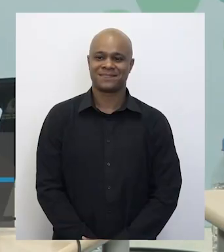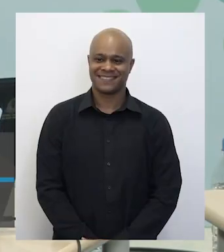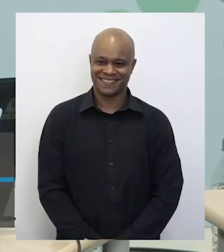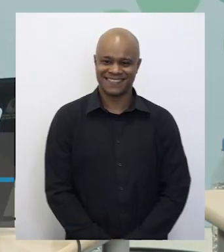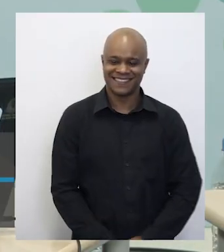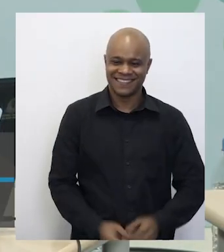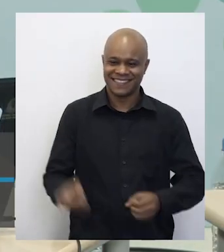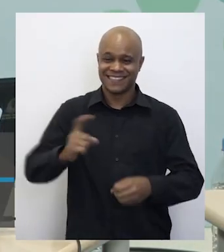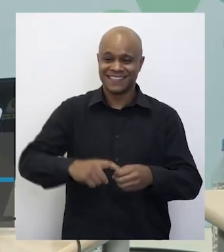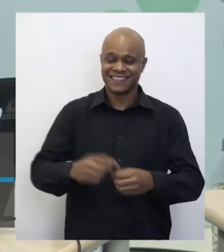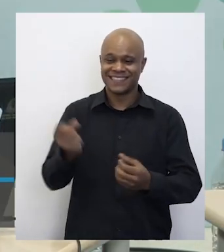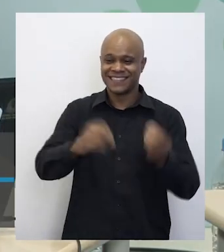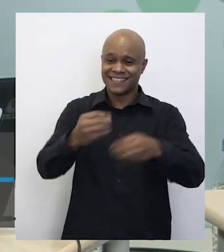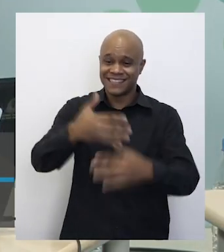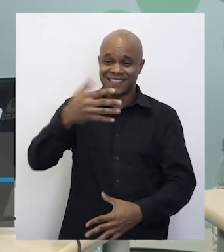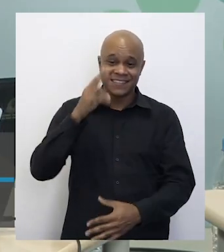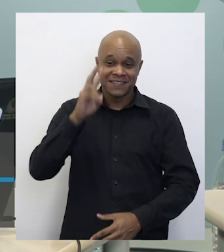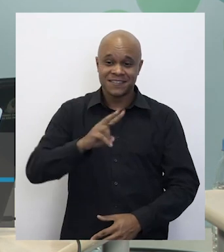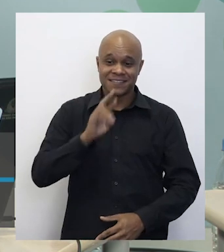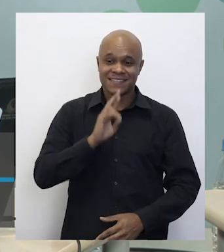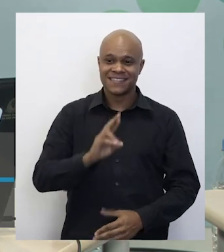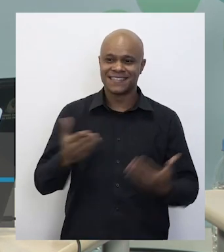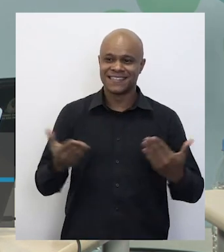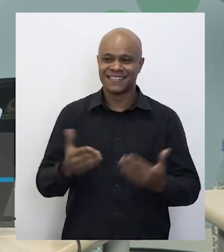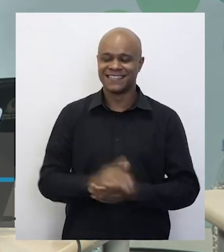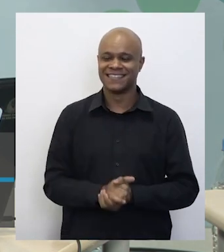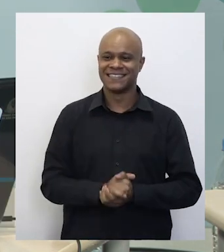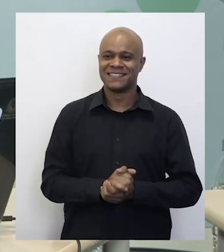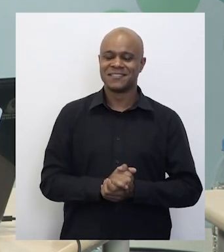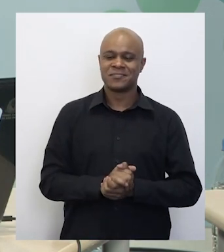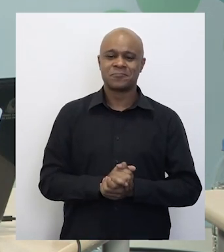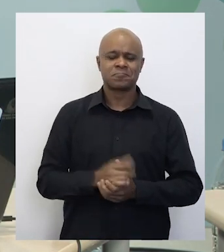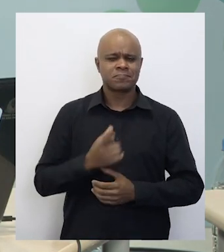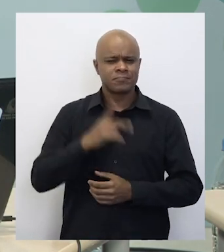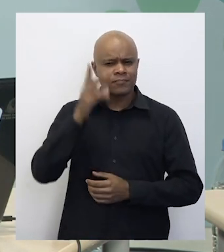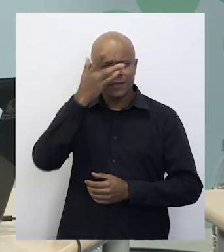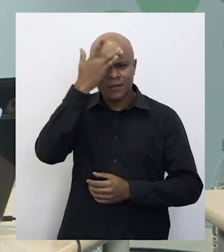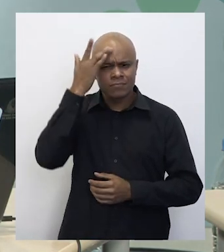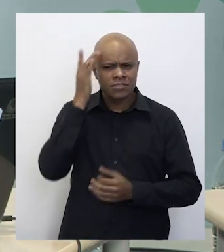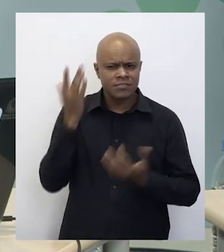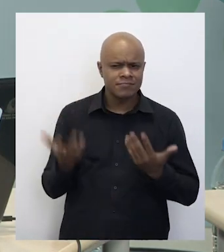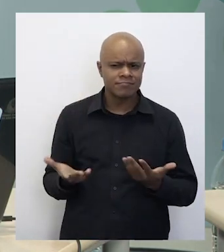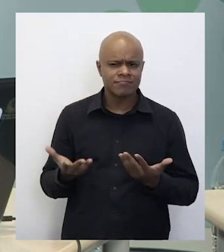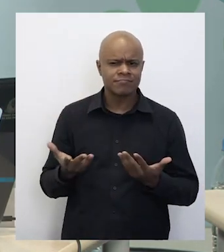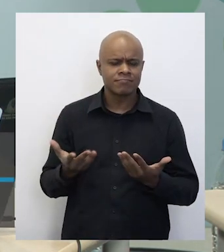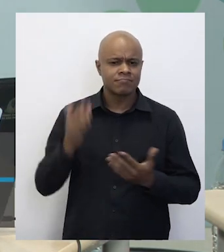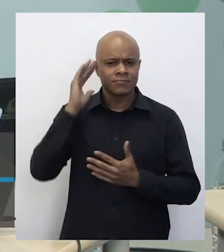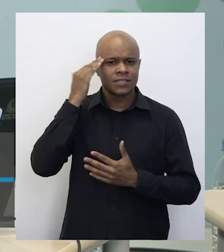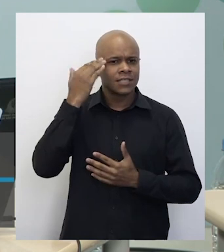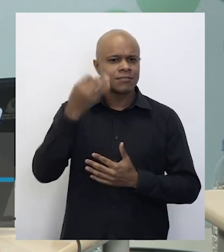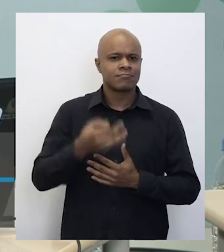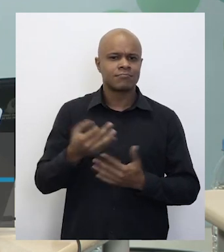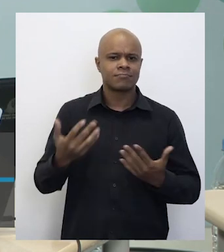Voltando aqui com o chat. Gente, eu acho que teve uma galera aí que tá com delay na atividade, que começou a